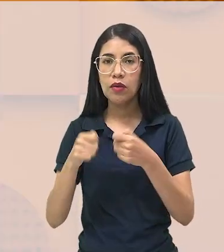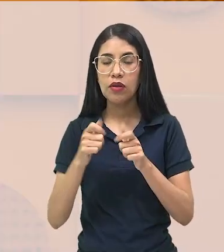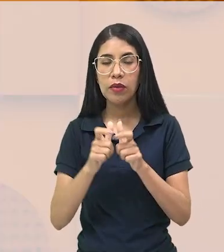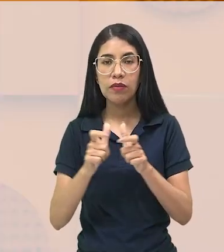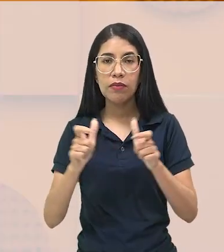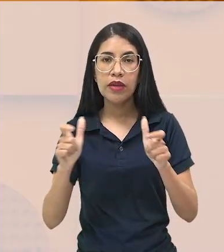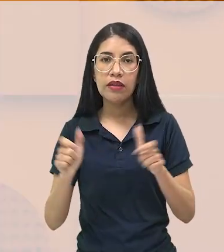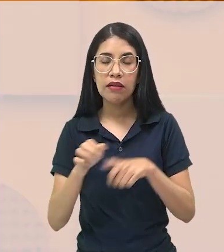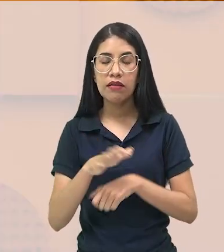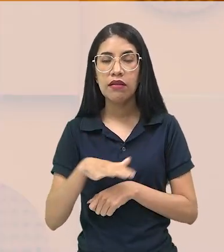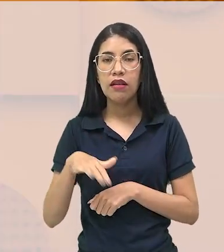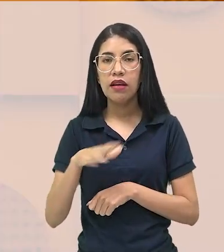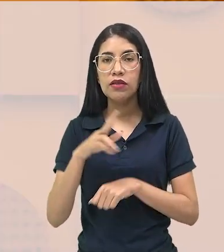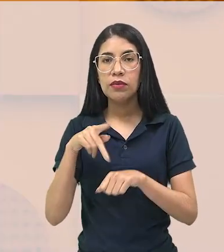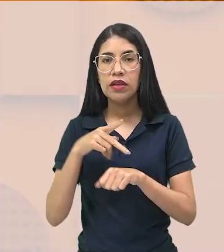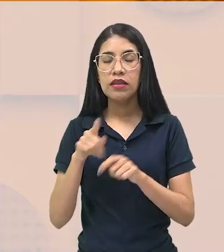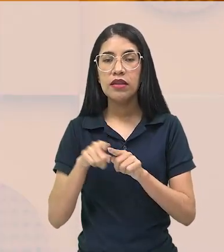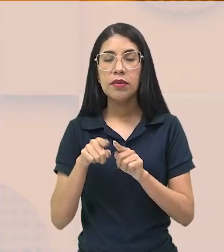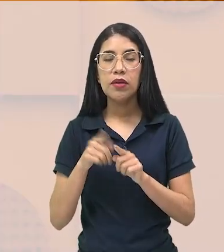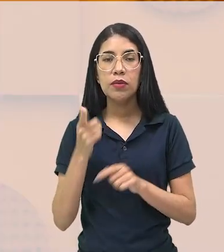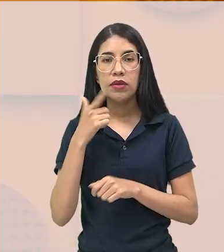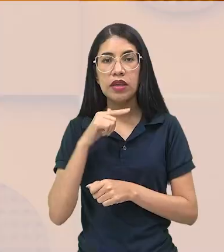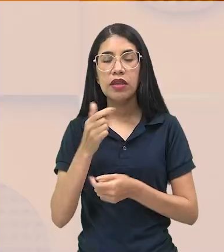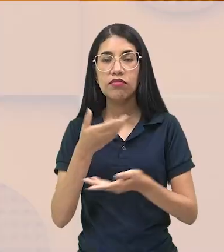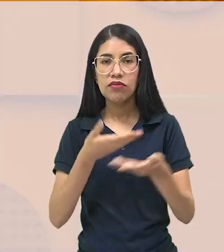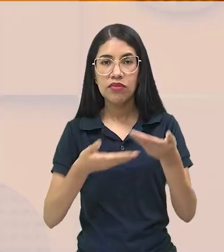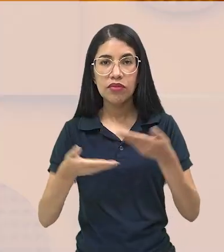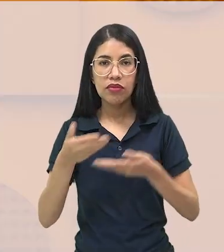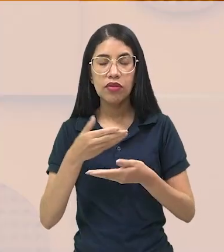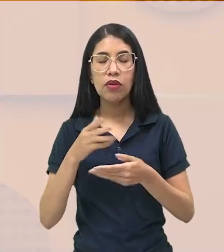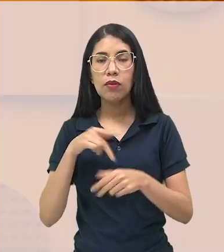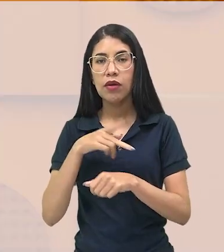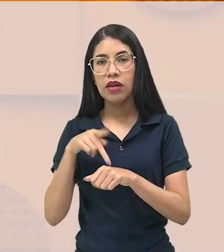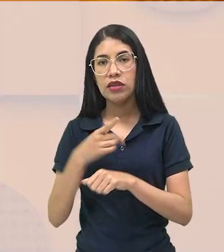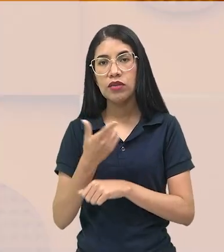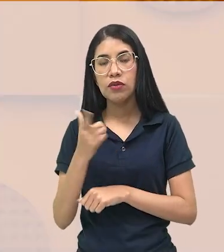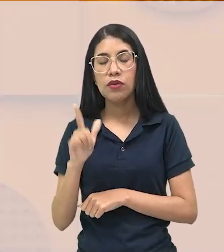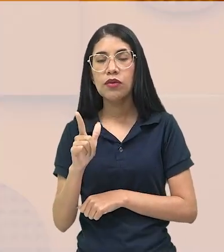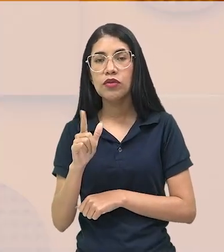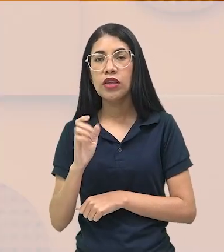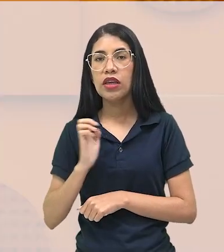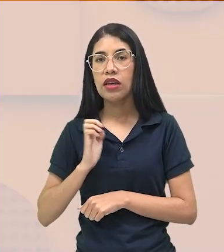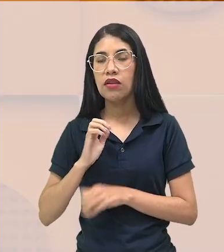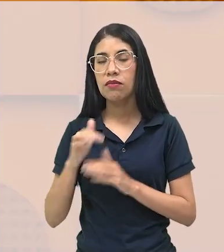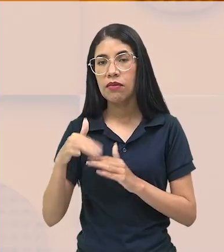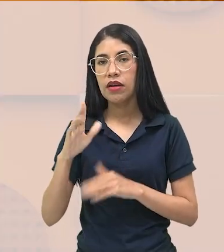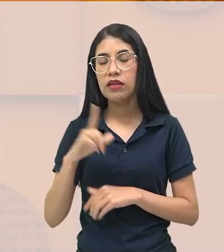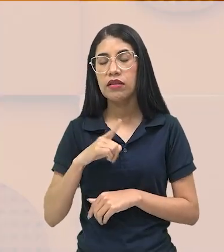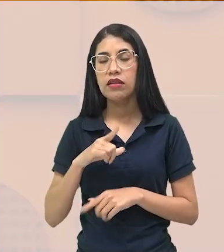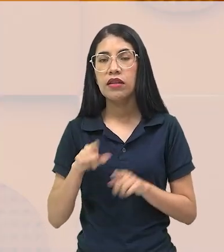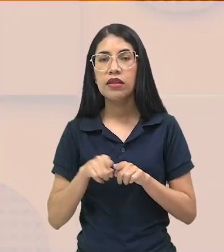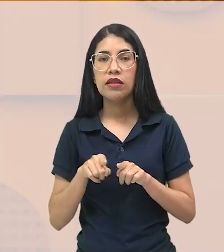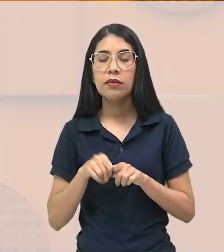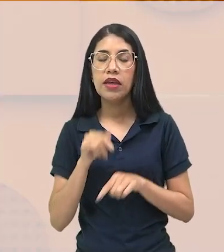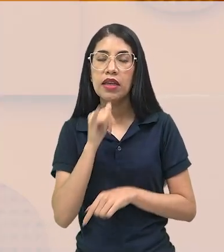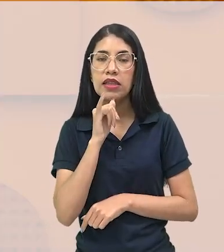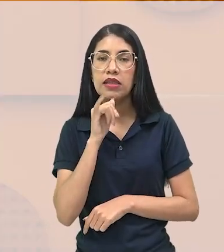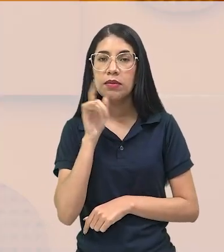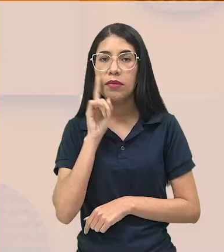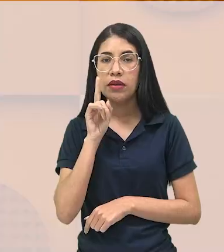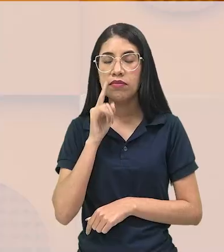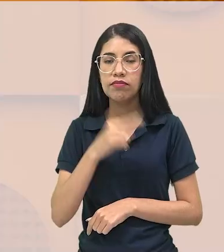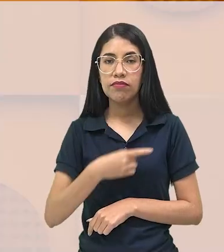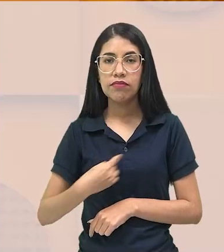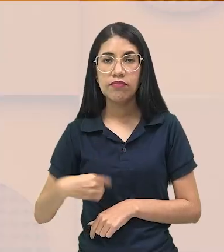do seu território e também para ter maior poder de barganha frente às nações economicamente mais poderosas, né, como, por exemplo, Estados Unidos e